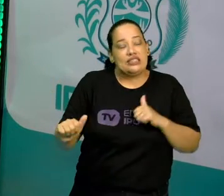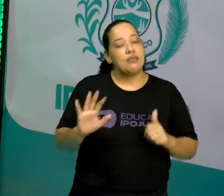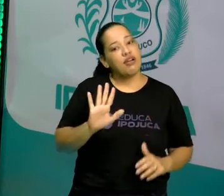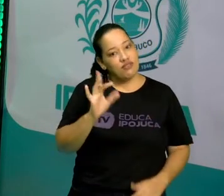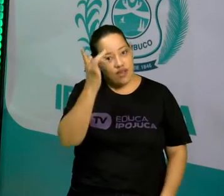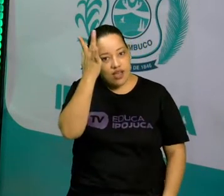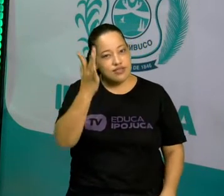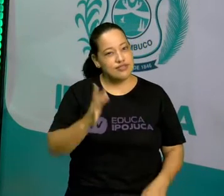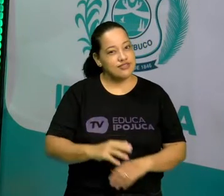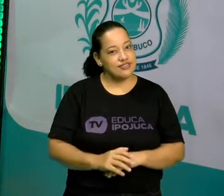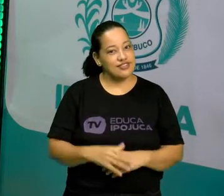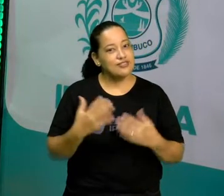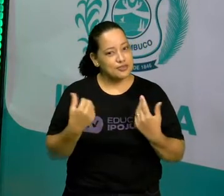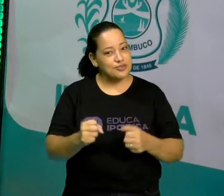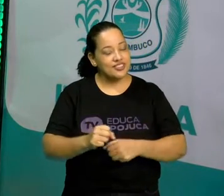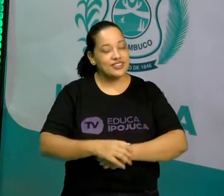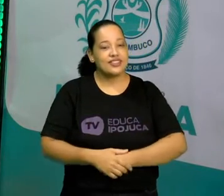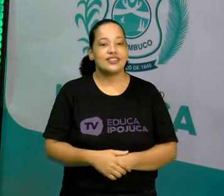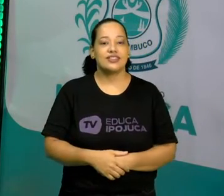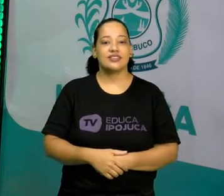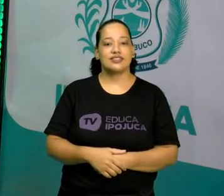fácil. Vamos lá? O Y.